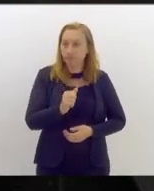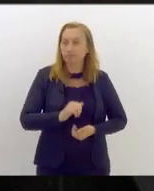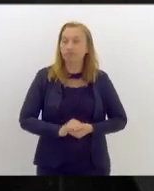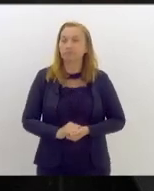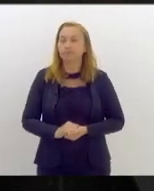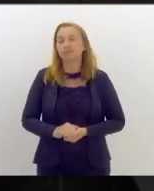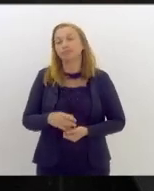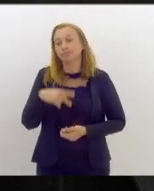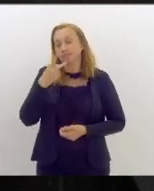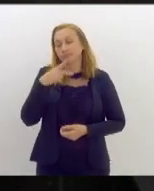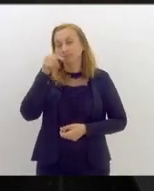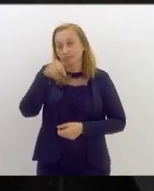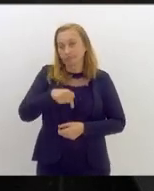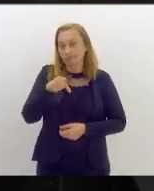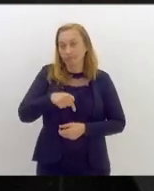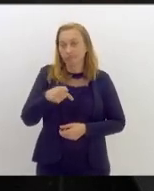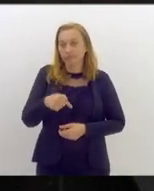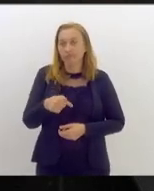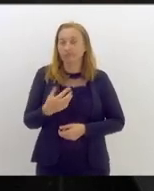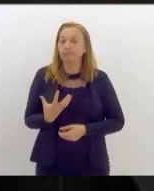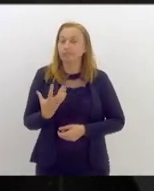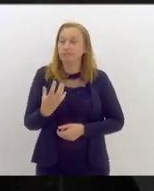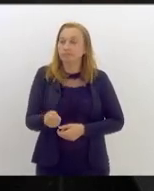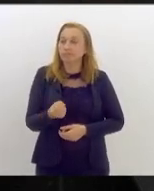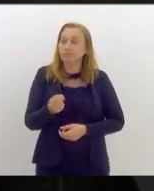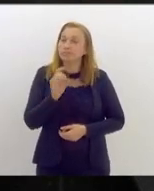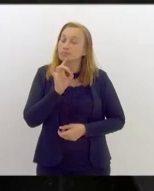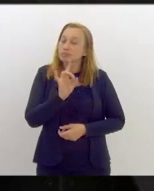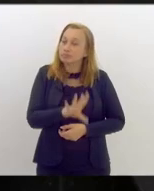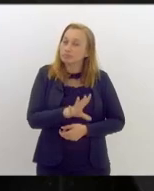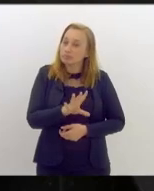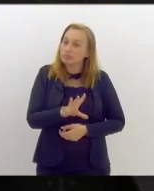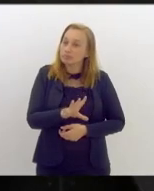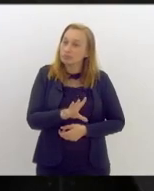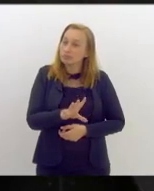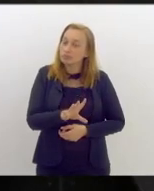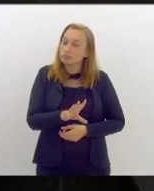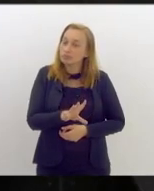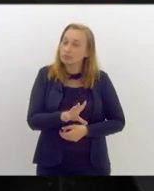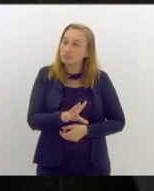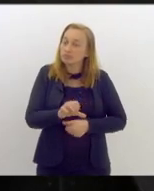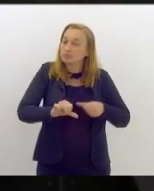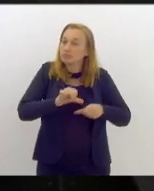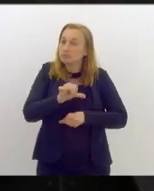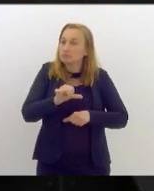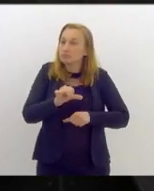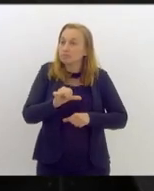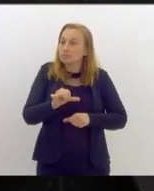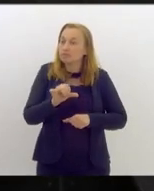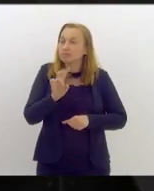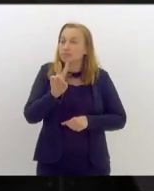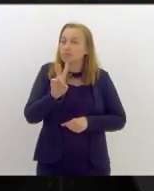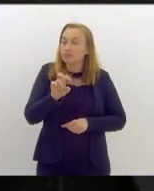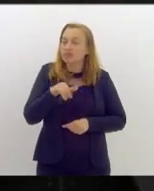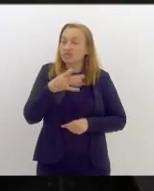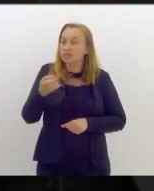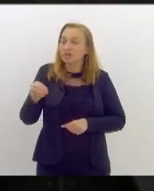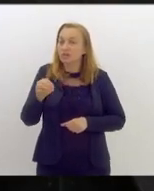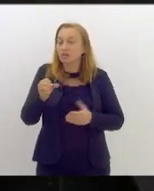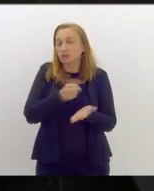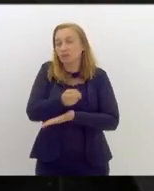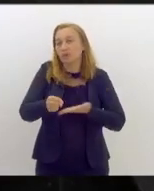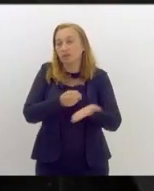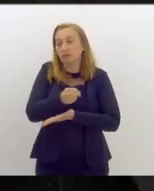tá afirmando aqui que ele acatou só isso a mente trocar vencimento básico